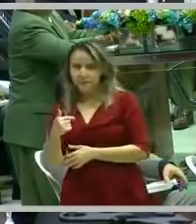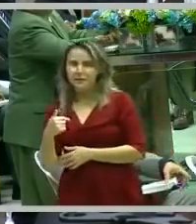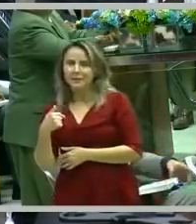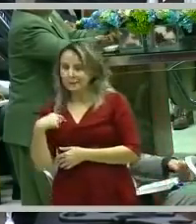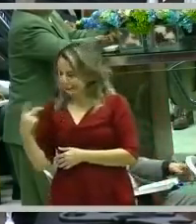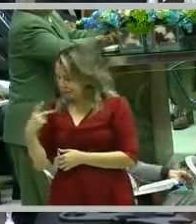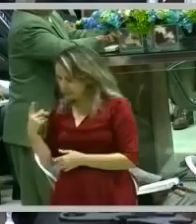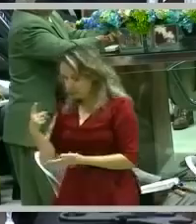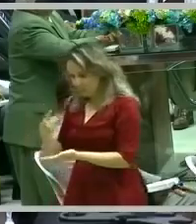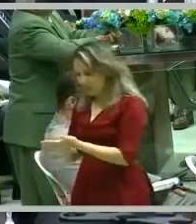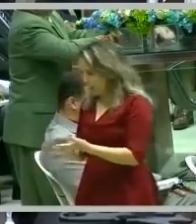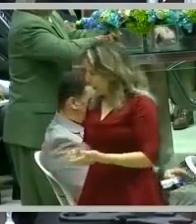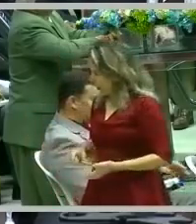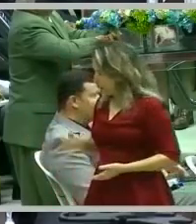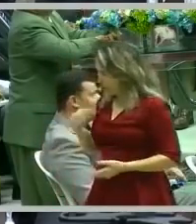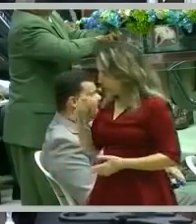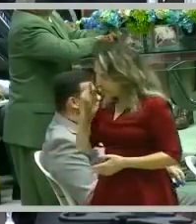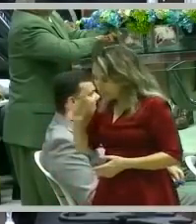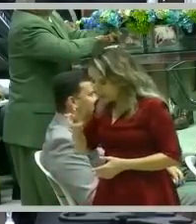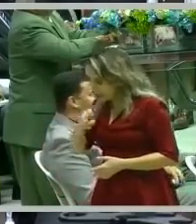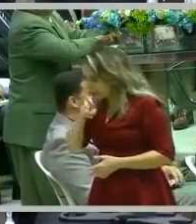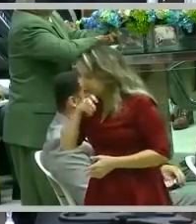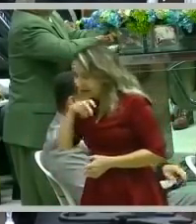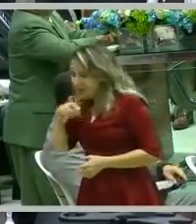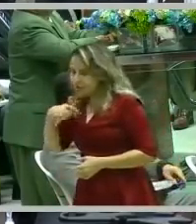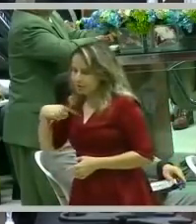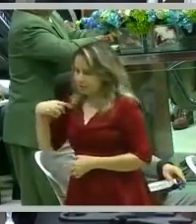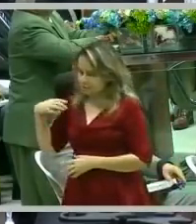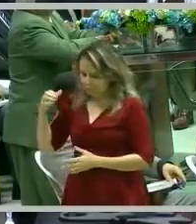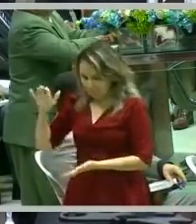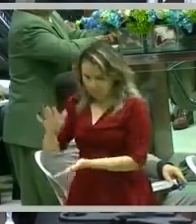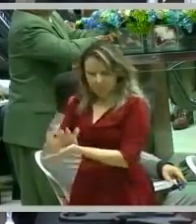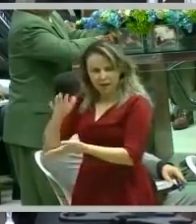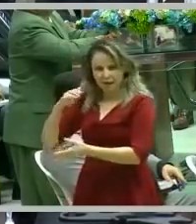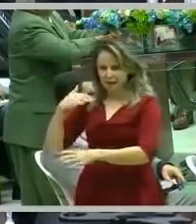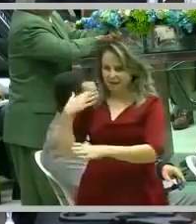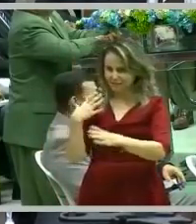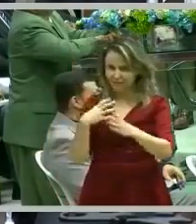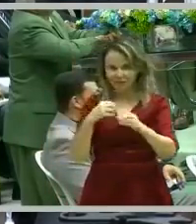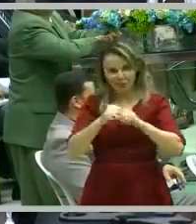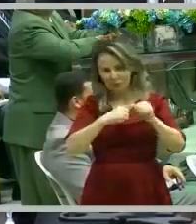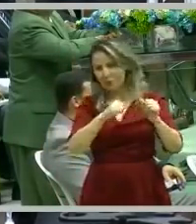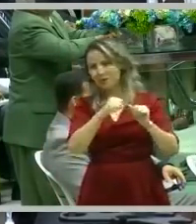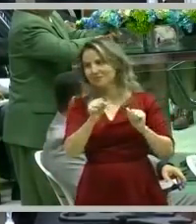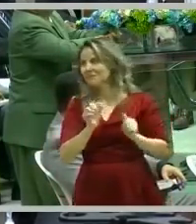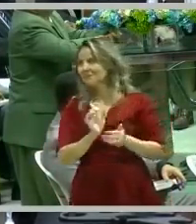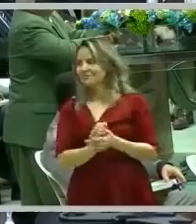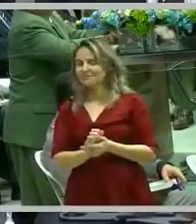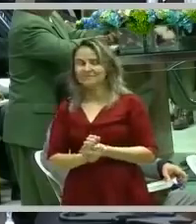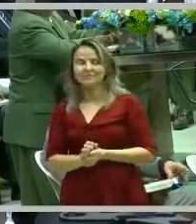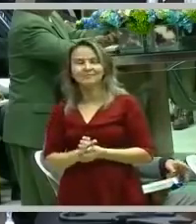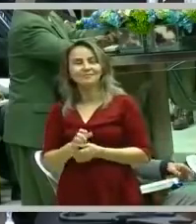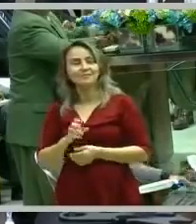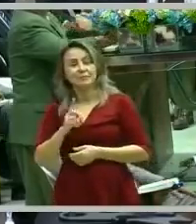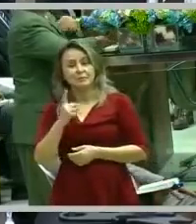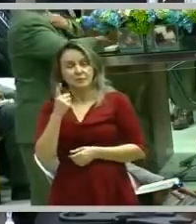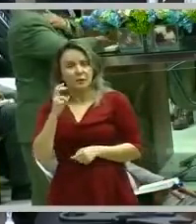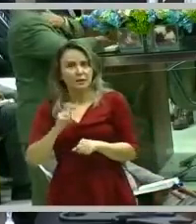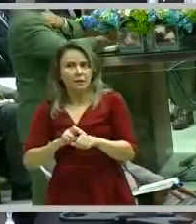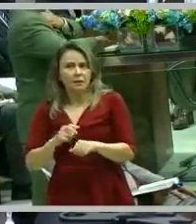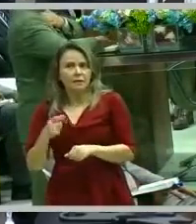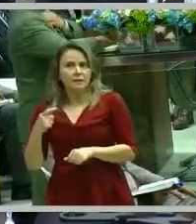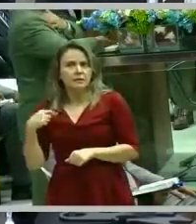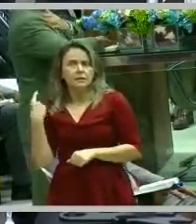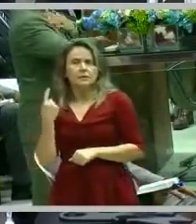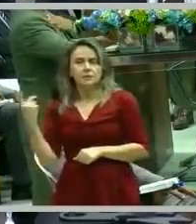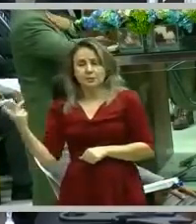Pedro, a gente pisa de pé. Glória a Jesus. Era o fogo aceso. Aleluia. Uma vez a gente chegou numa brenha.